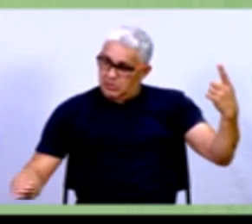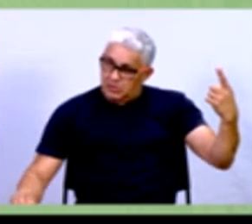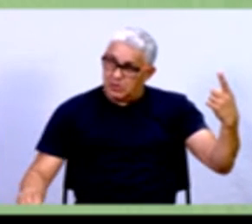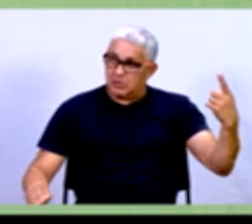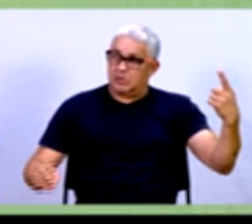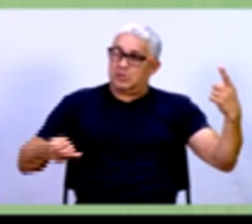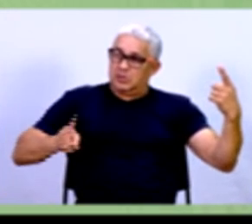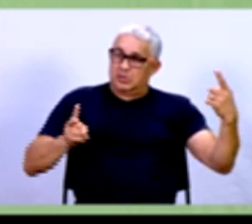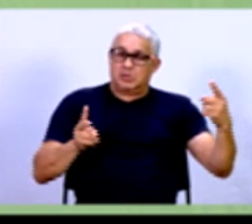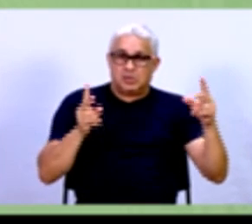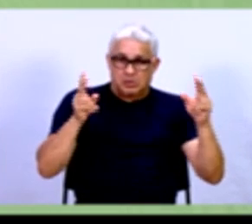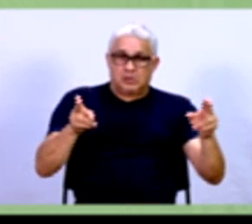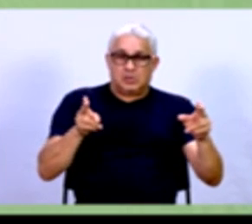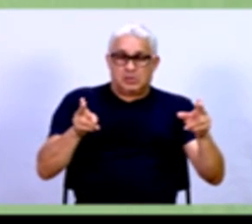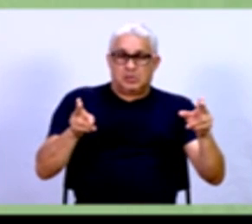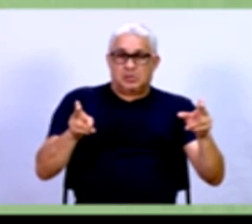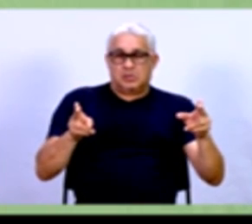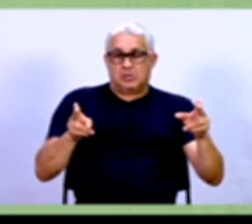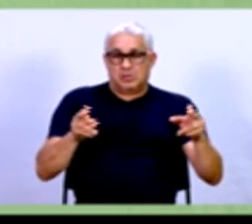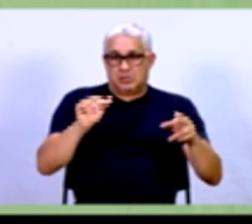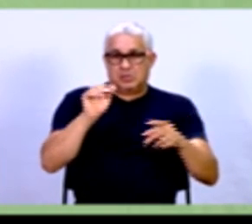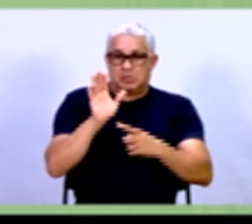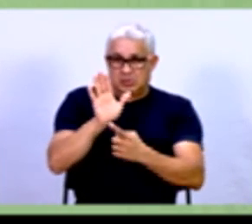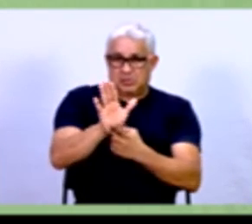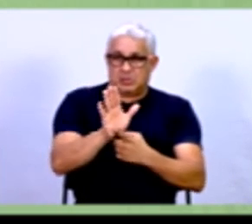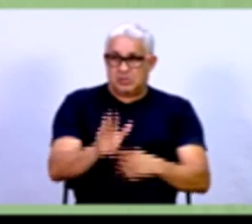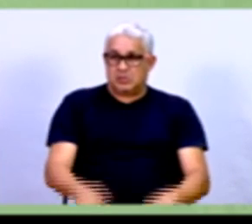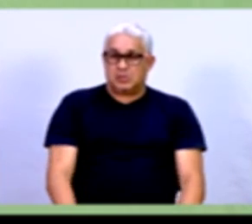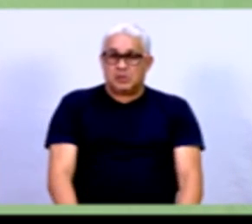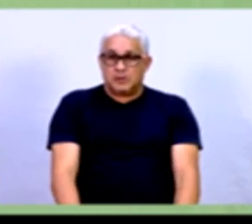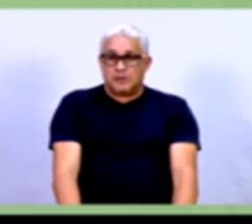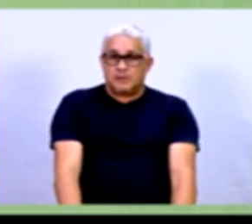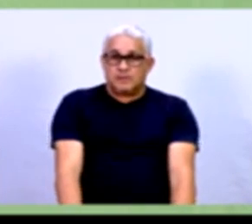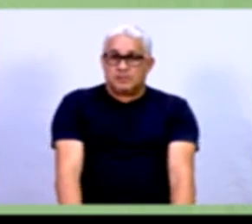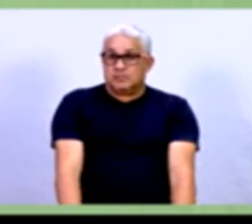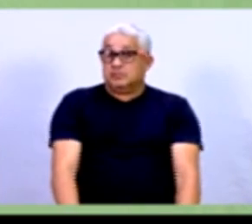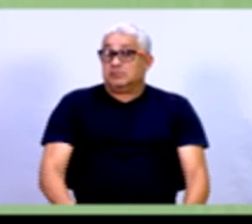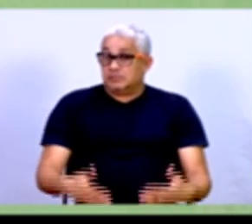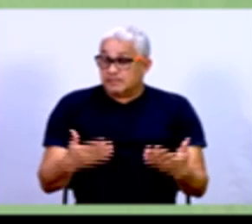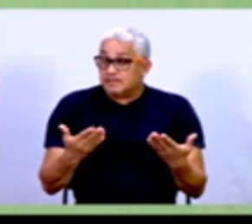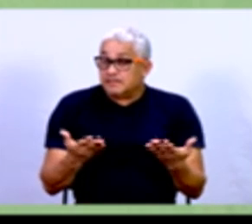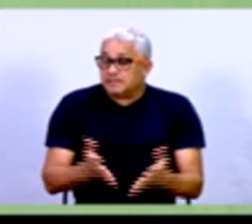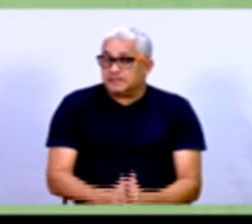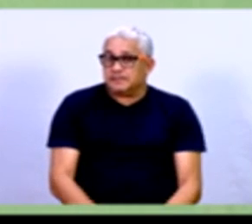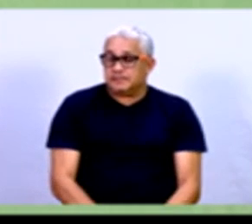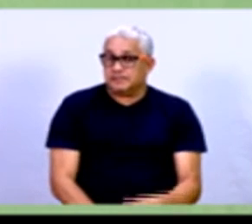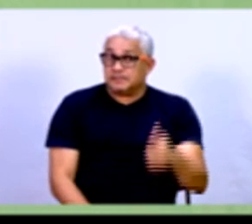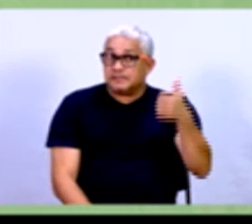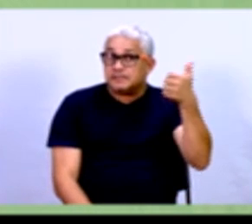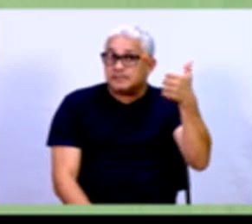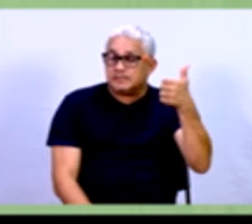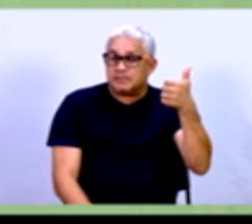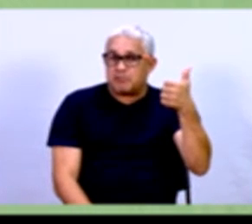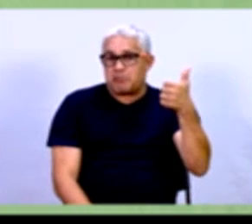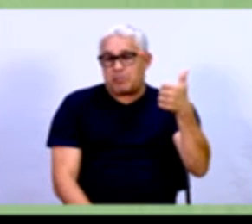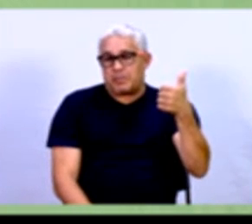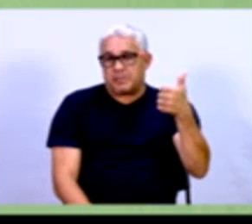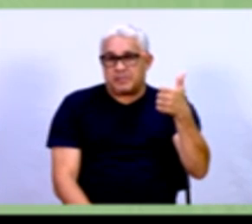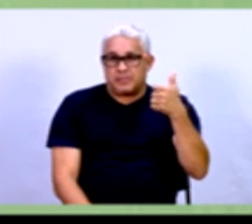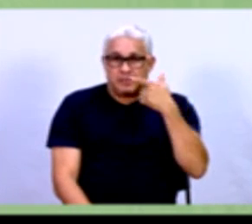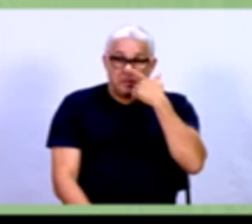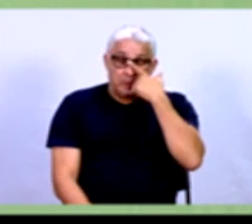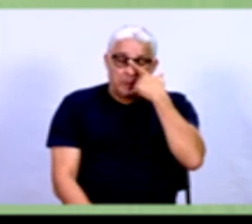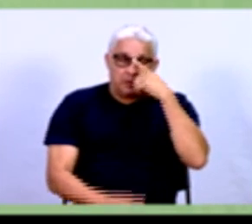ser igual o tamanho da nossa amostra. Pessoal, então é o seguinte. Primeiro, a gente faz